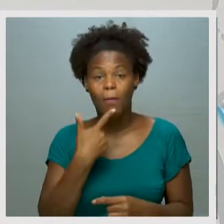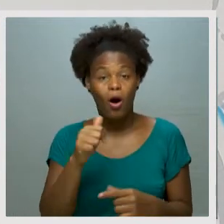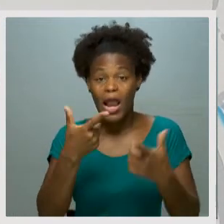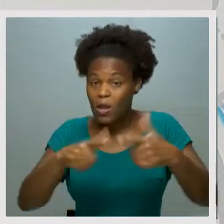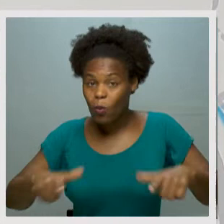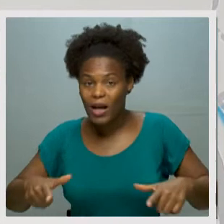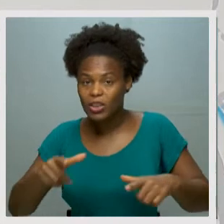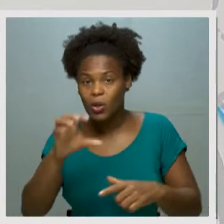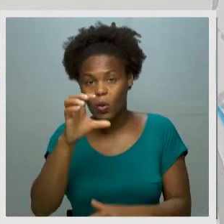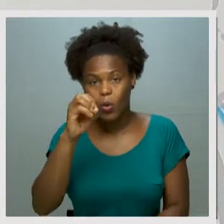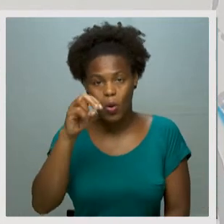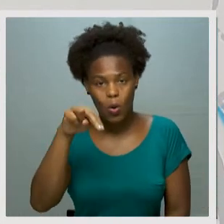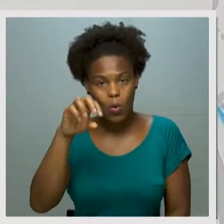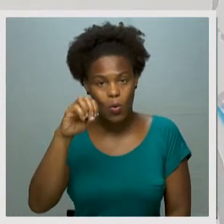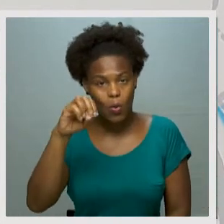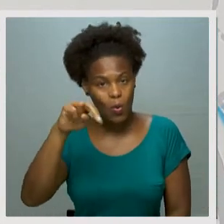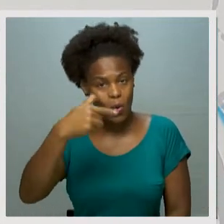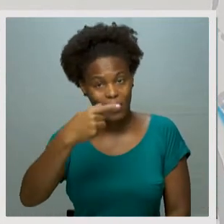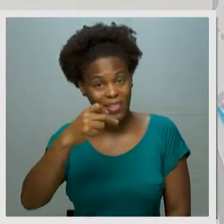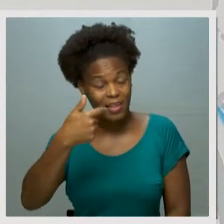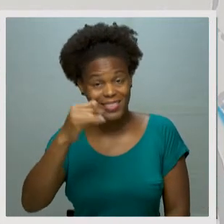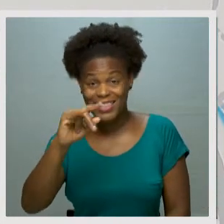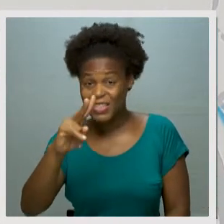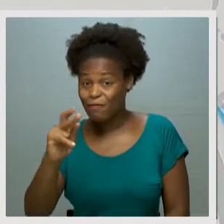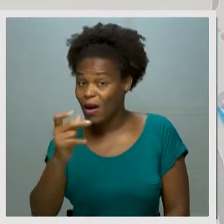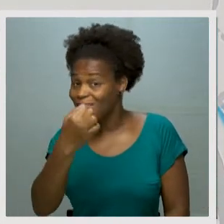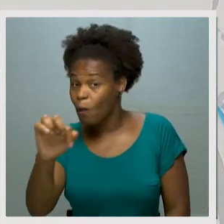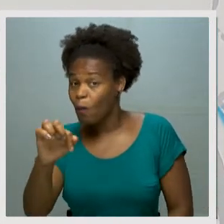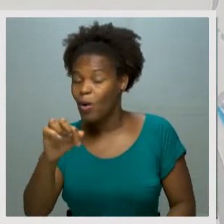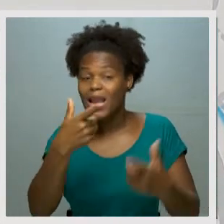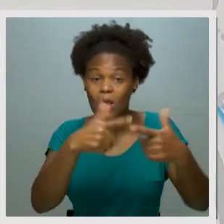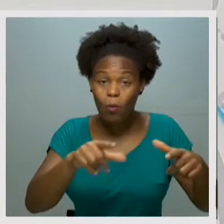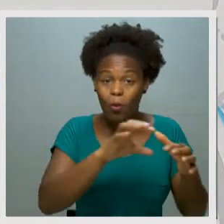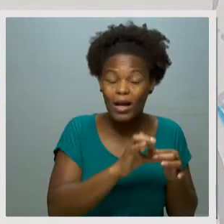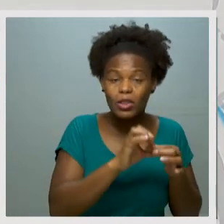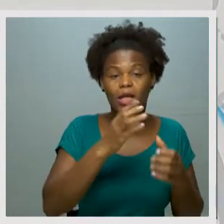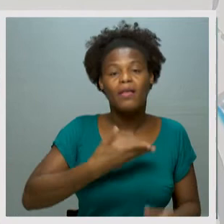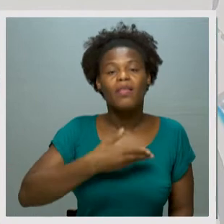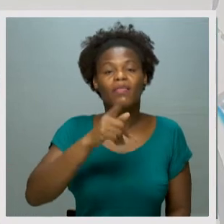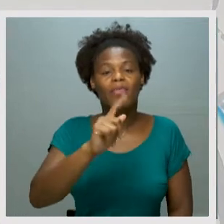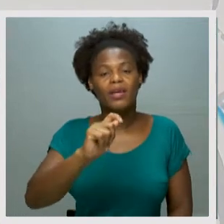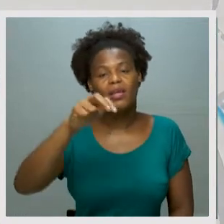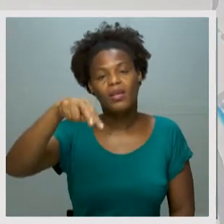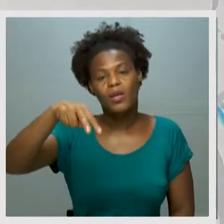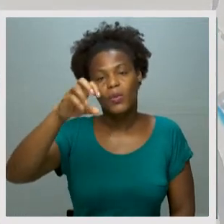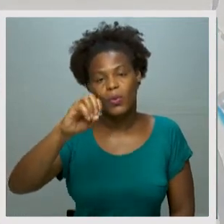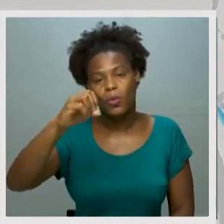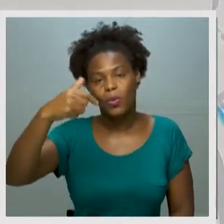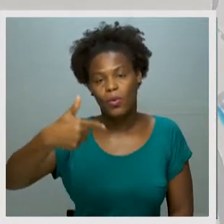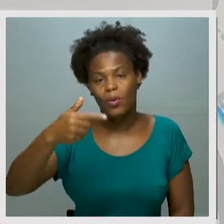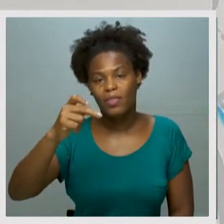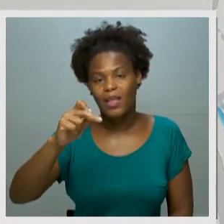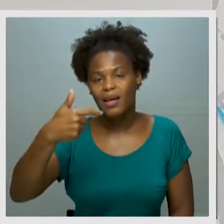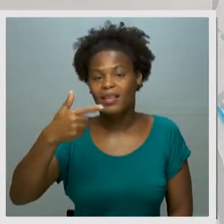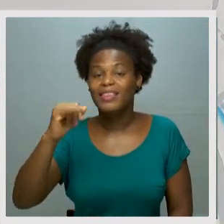uma linguagem conotativa, mas sim uma linguagem denotativa. Muito bem, e nós vamos refletir um pouco